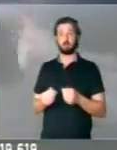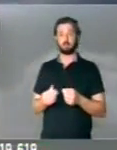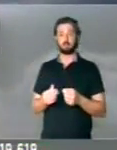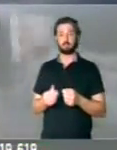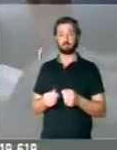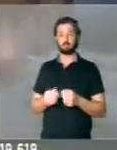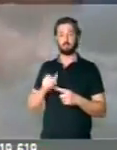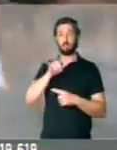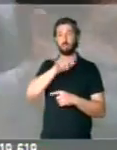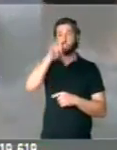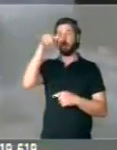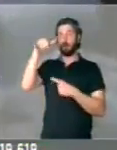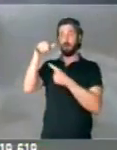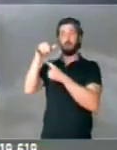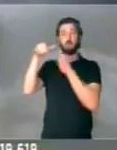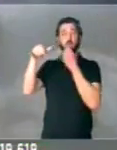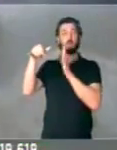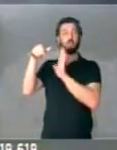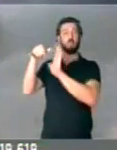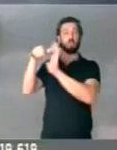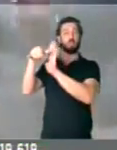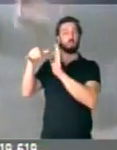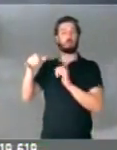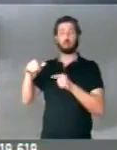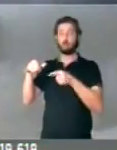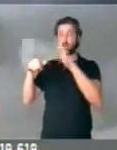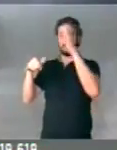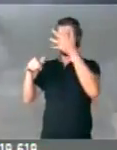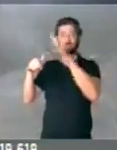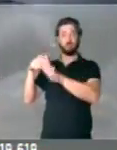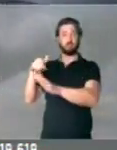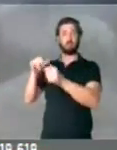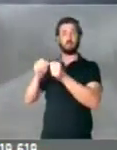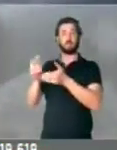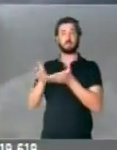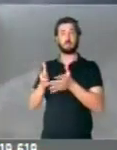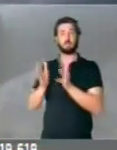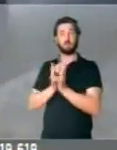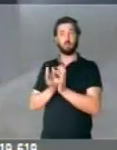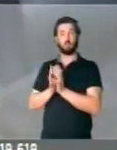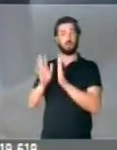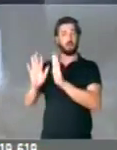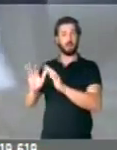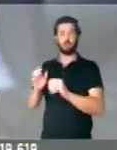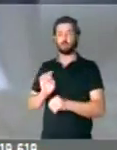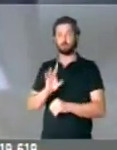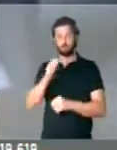uma aeronave adequada, condições de prestar os seus serviços comunitários. Muito obrigado, senhor.